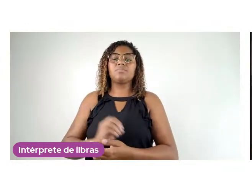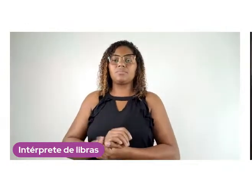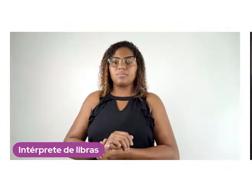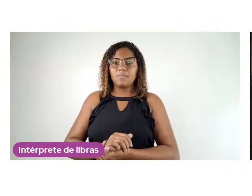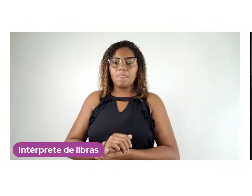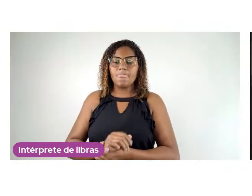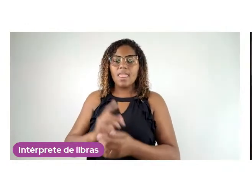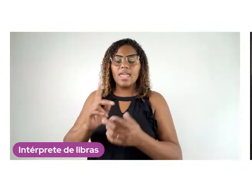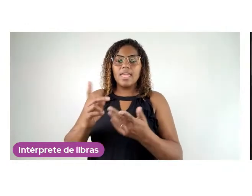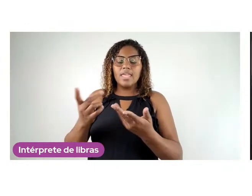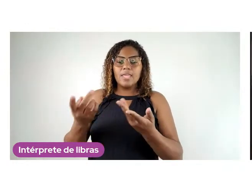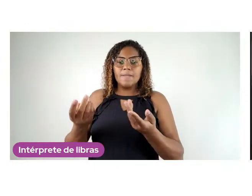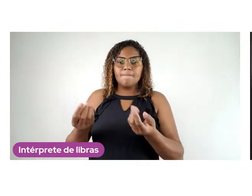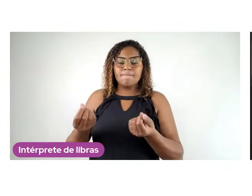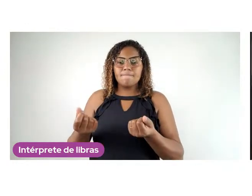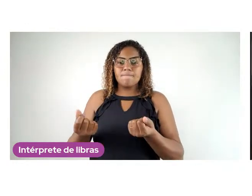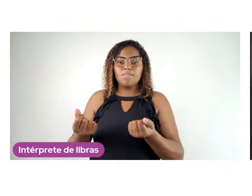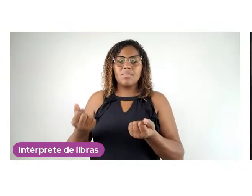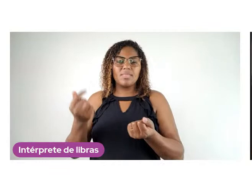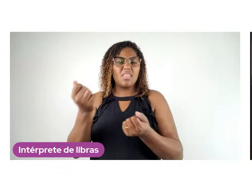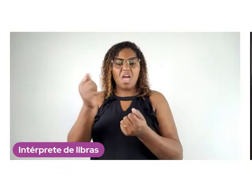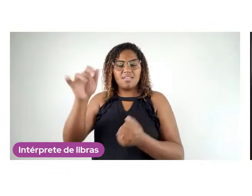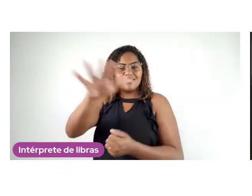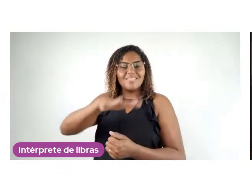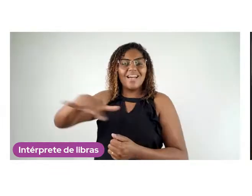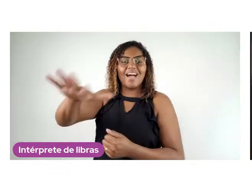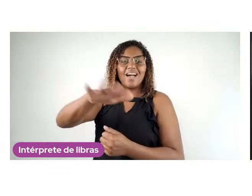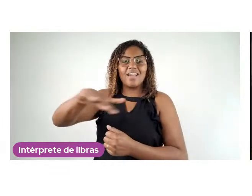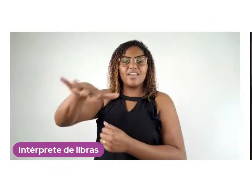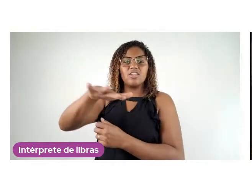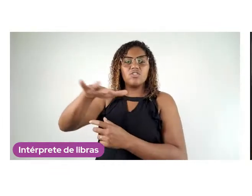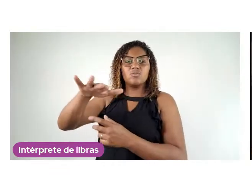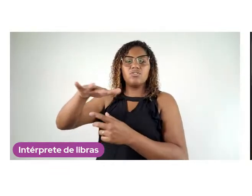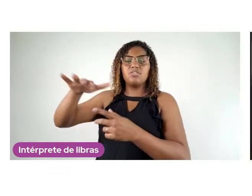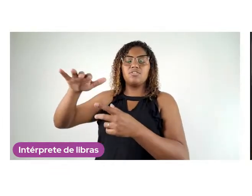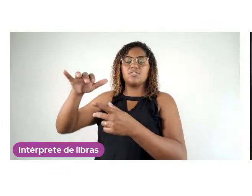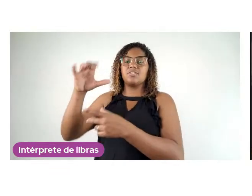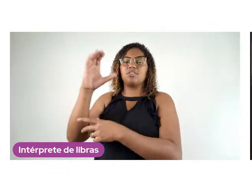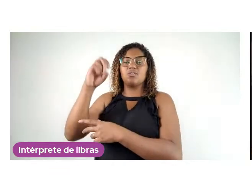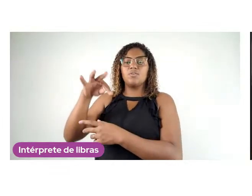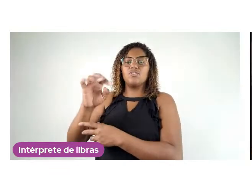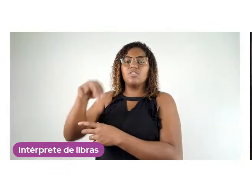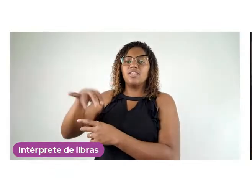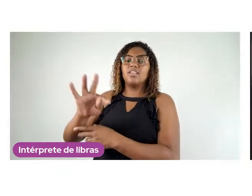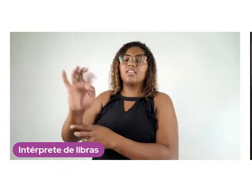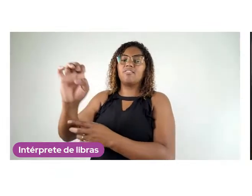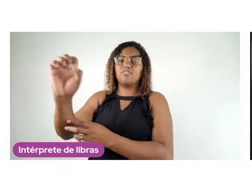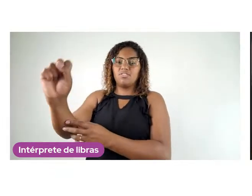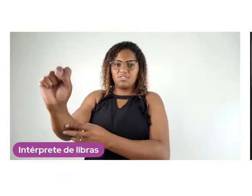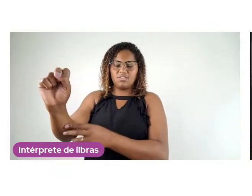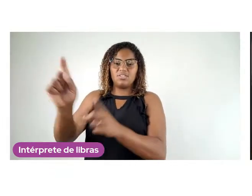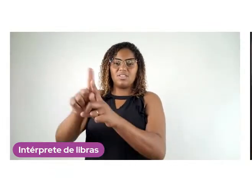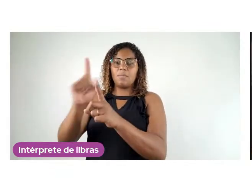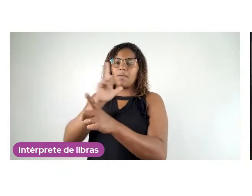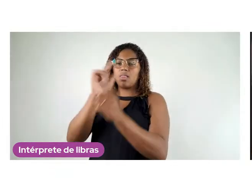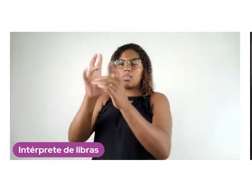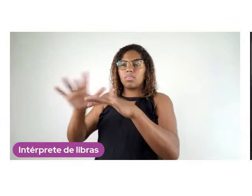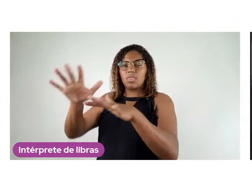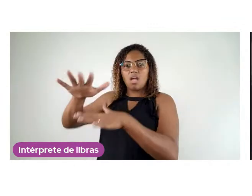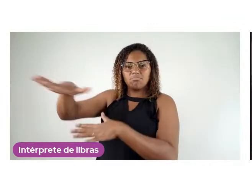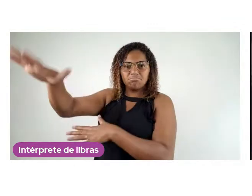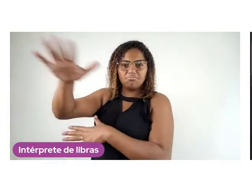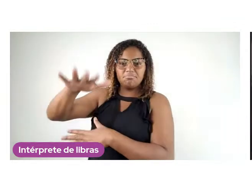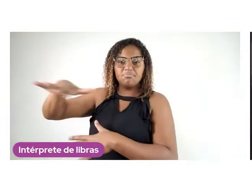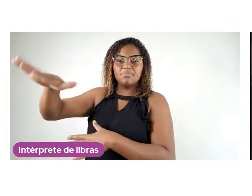em áreas continentais, mas também com outros especialistas de oceano, né?